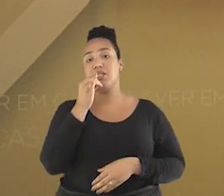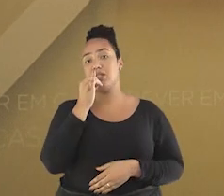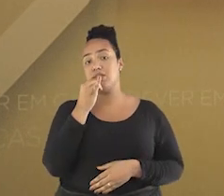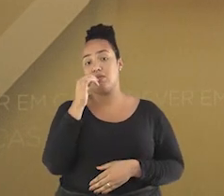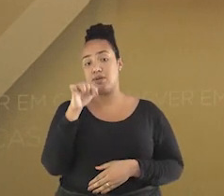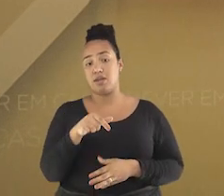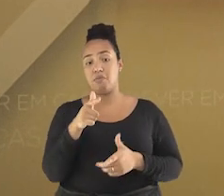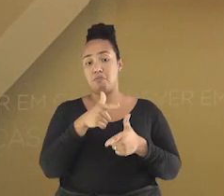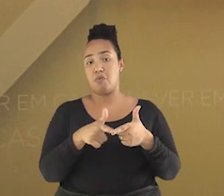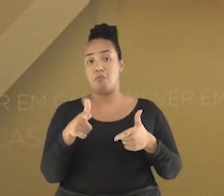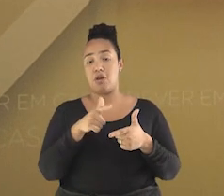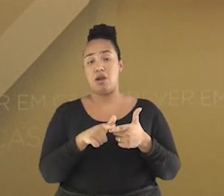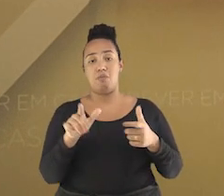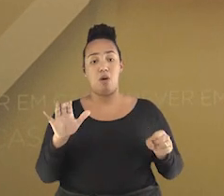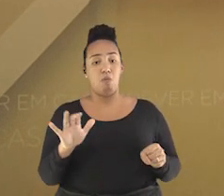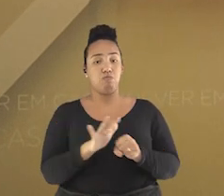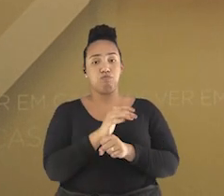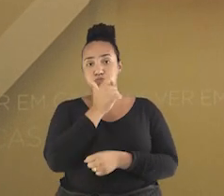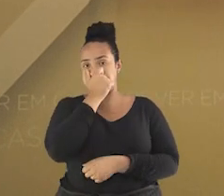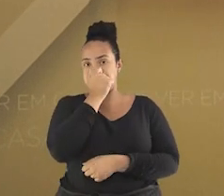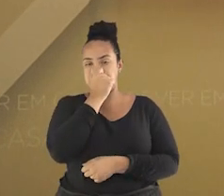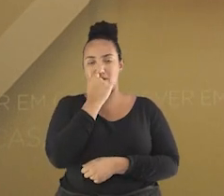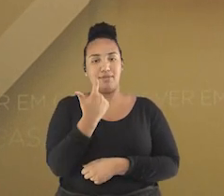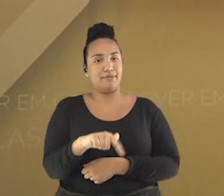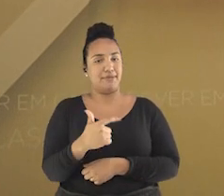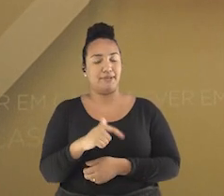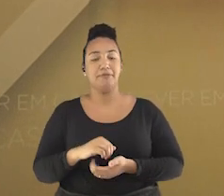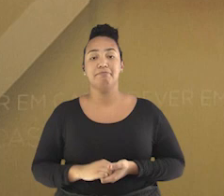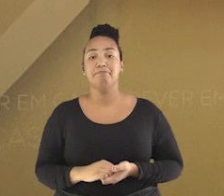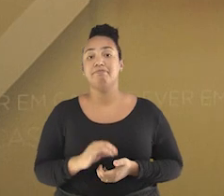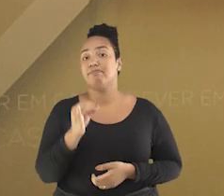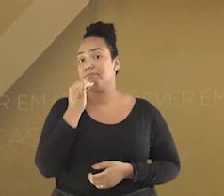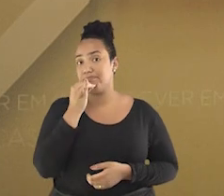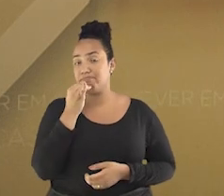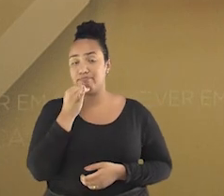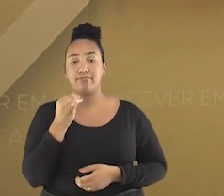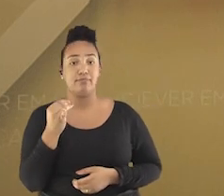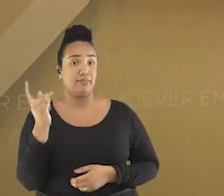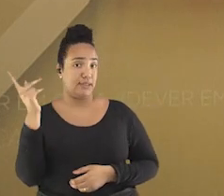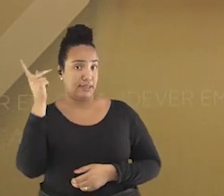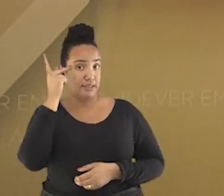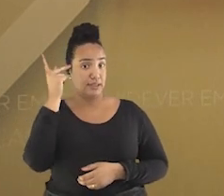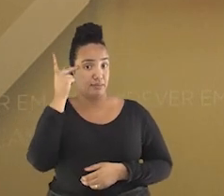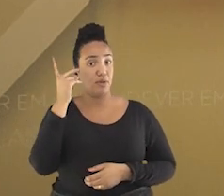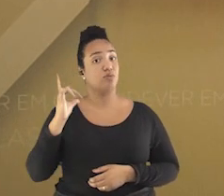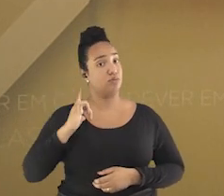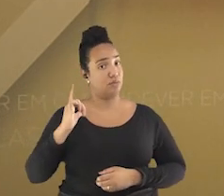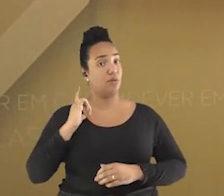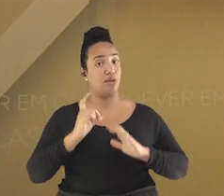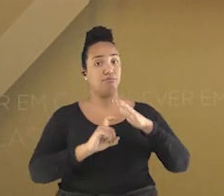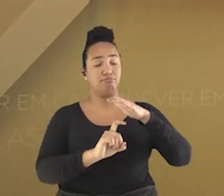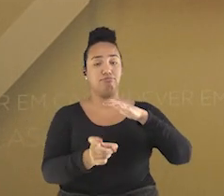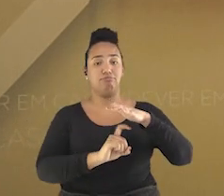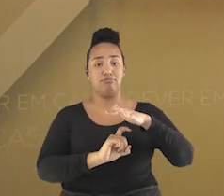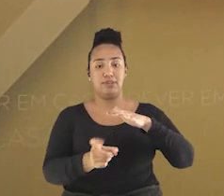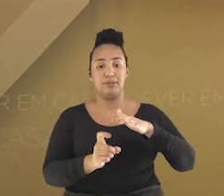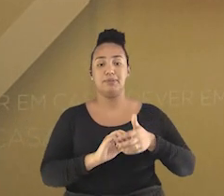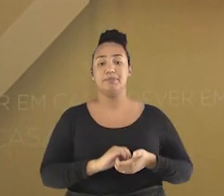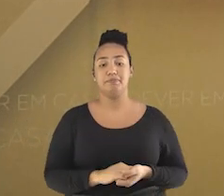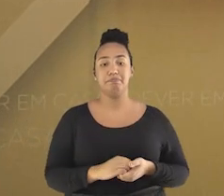à superlotação em horários de pico. São Paulo tem um grande sistema de linhas de